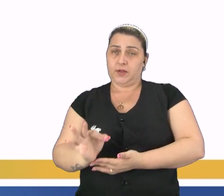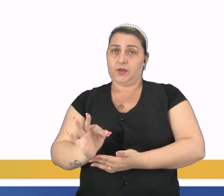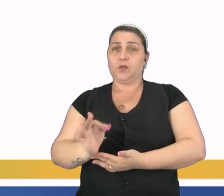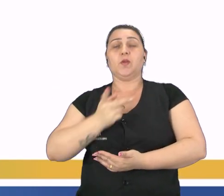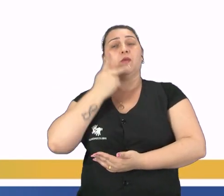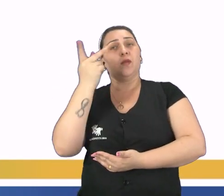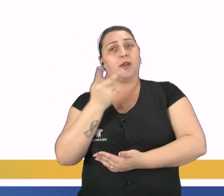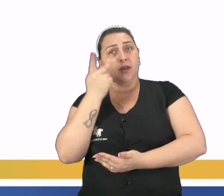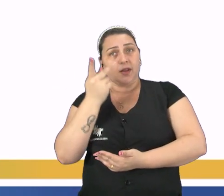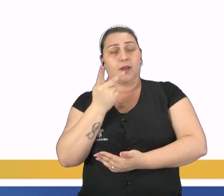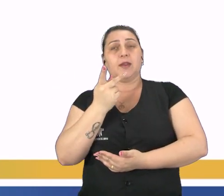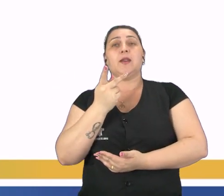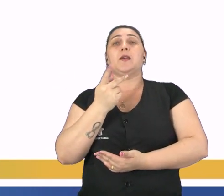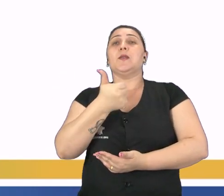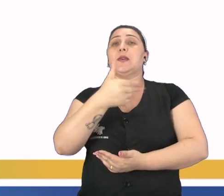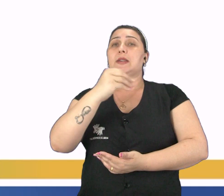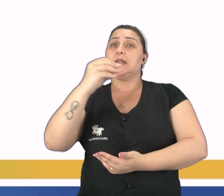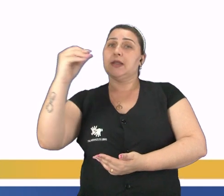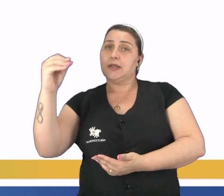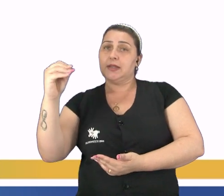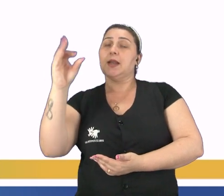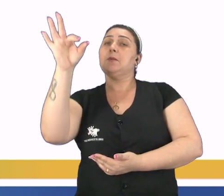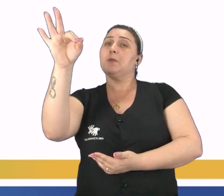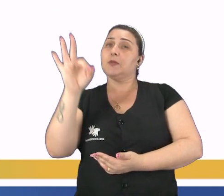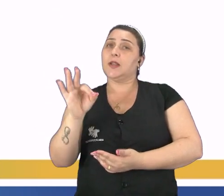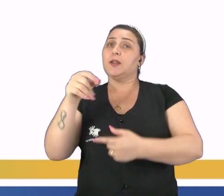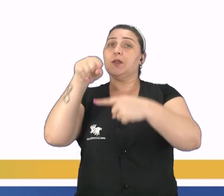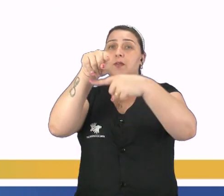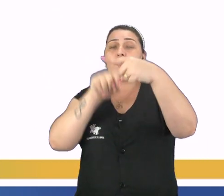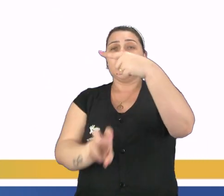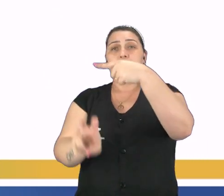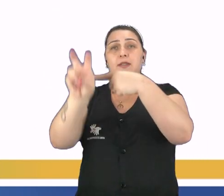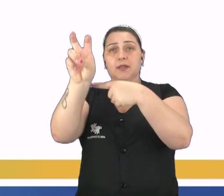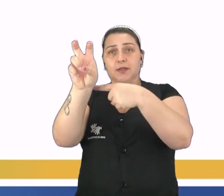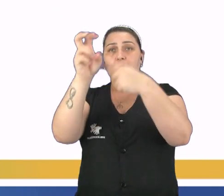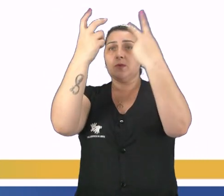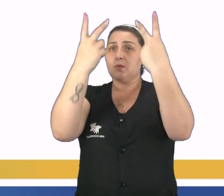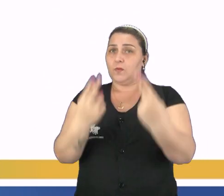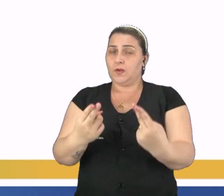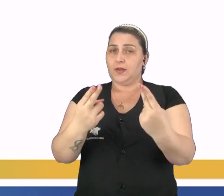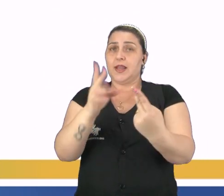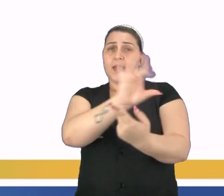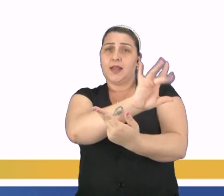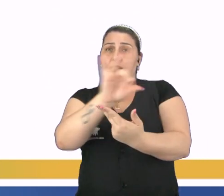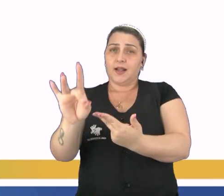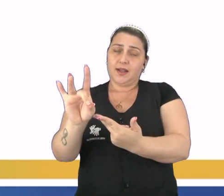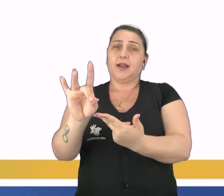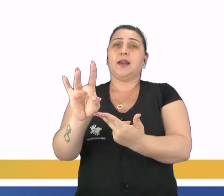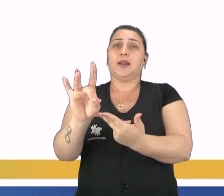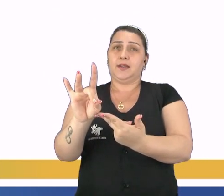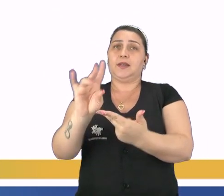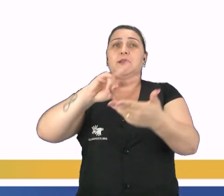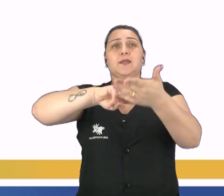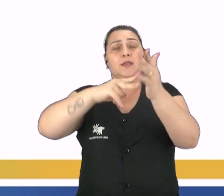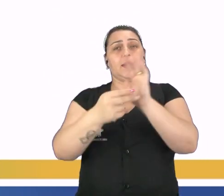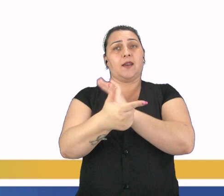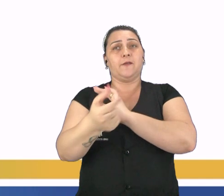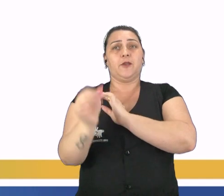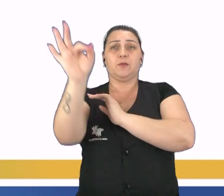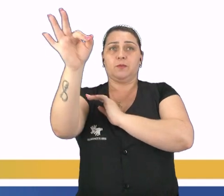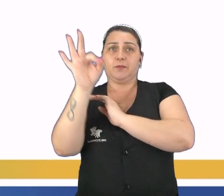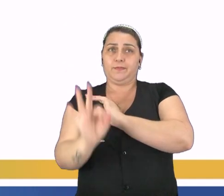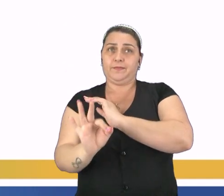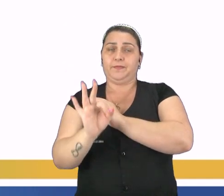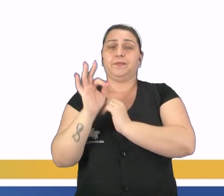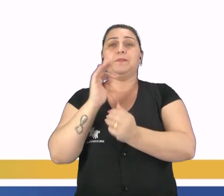eu estou dizendo que eu peguei o 100, de 100%, e dividi em 5 partes iguais, e que cada parte equivale a